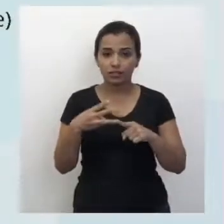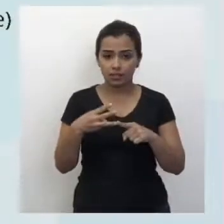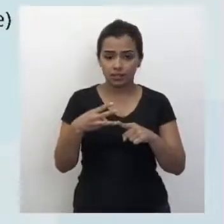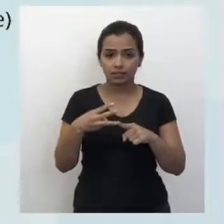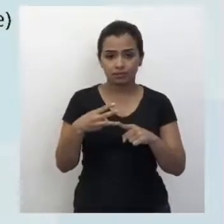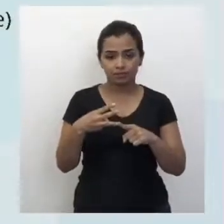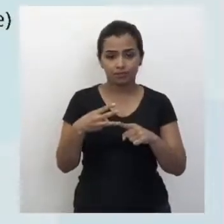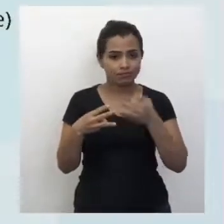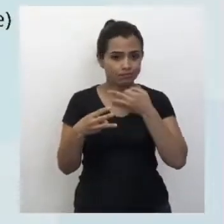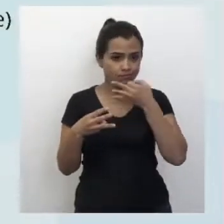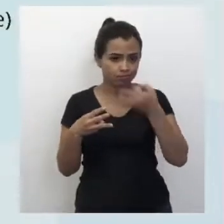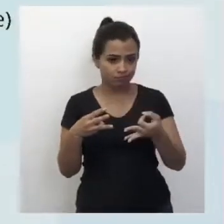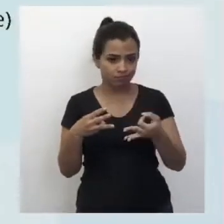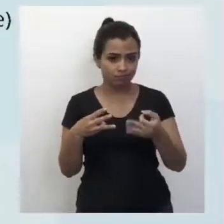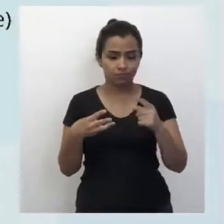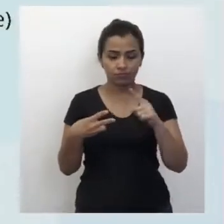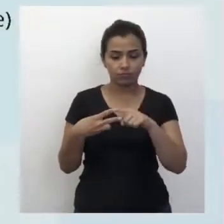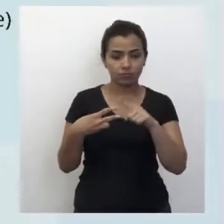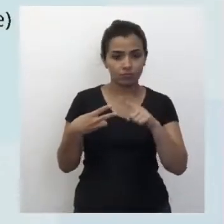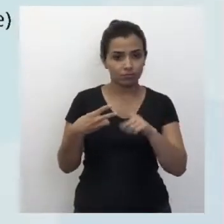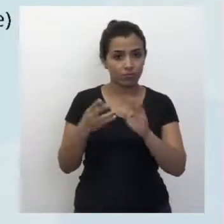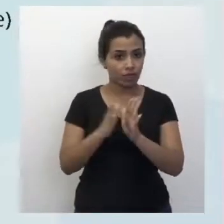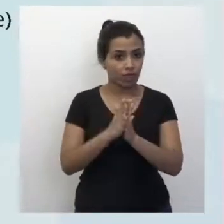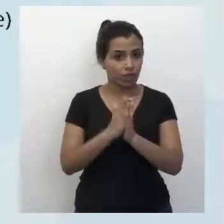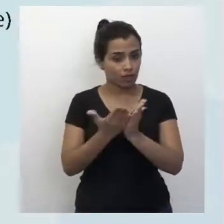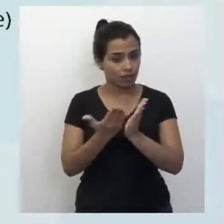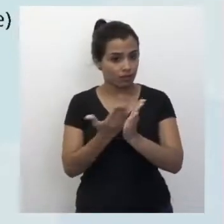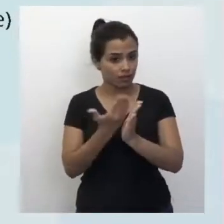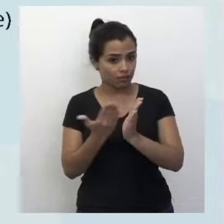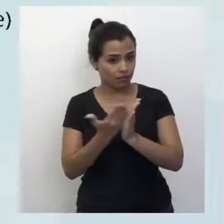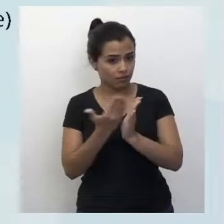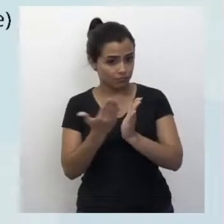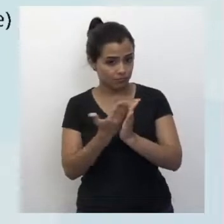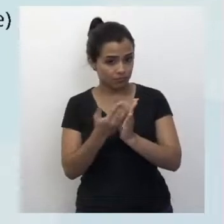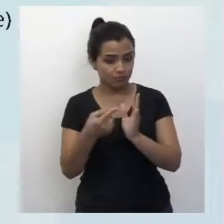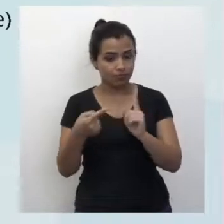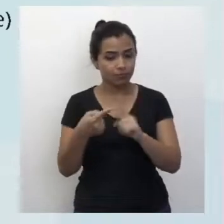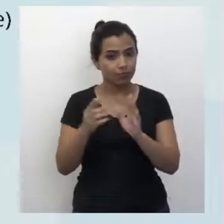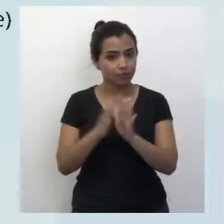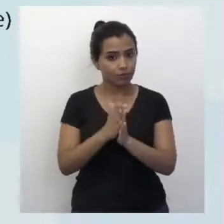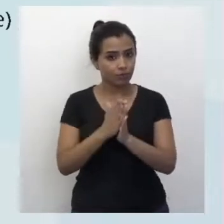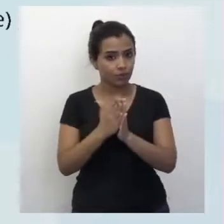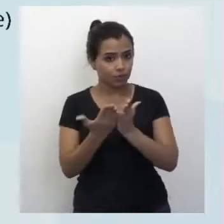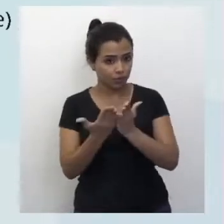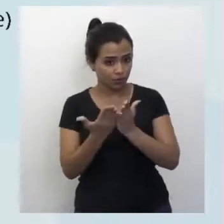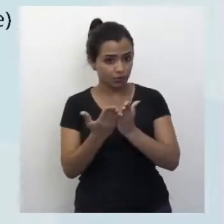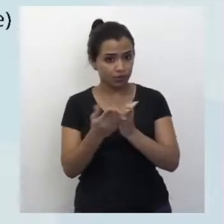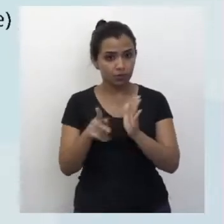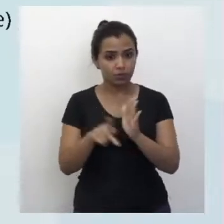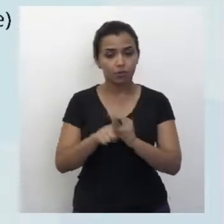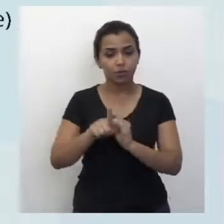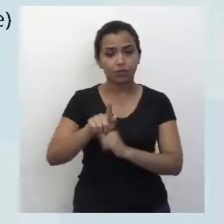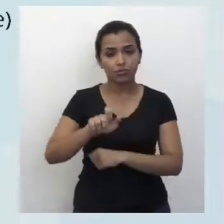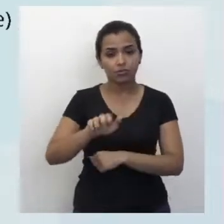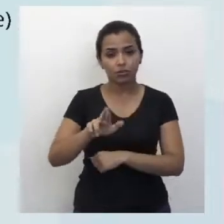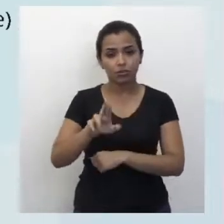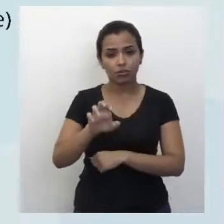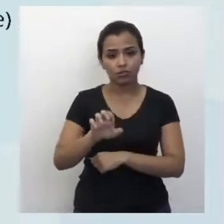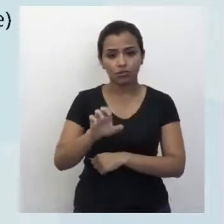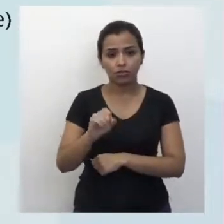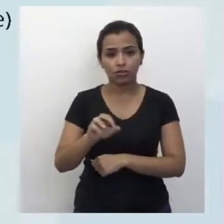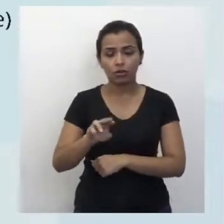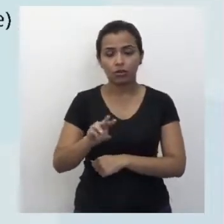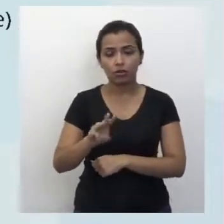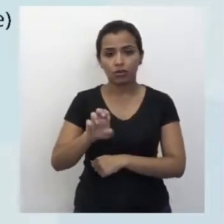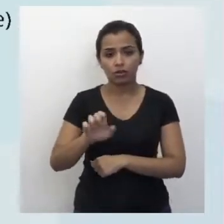Duas como são livros, né? Então, a primeira delas é um livro de George Orwell. O livro se